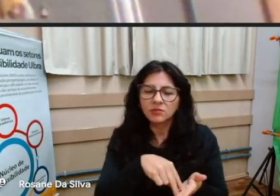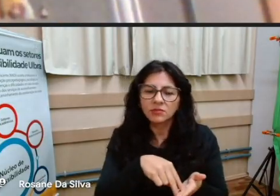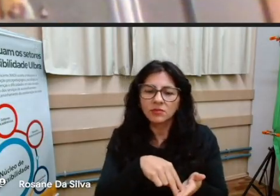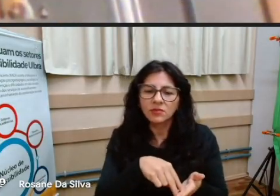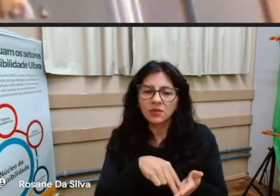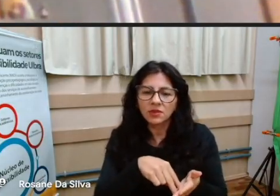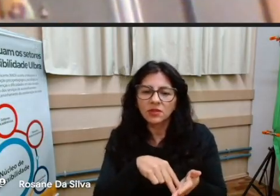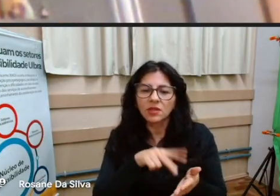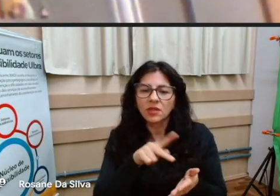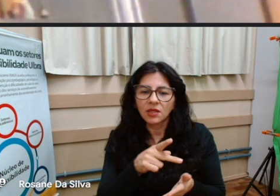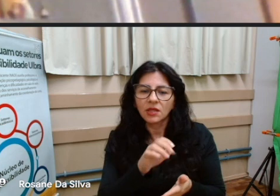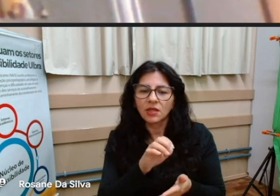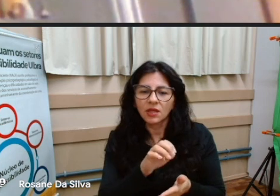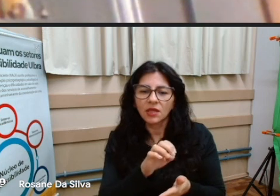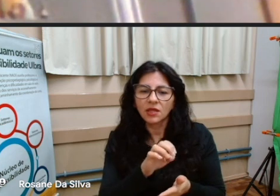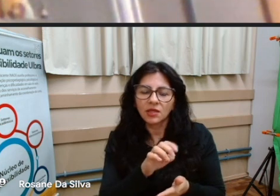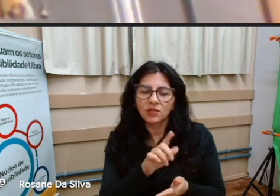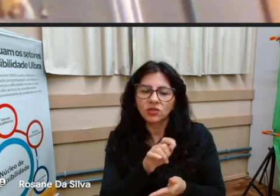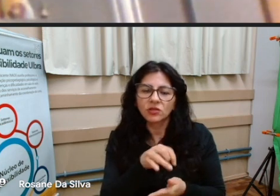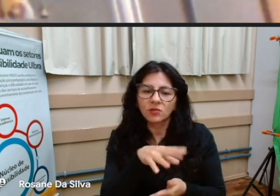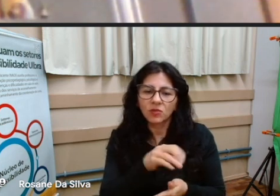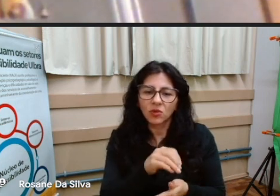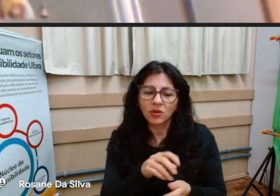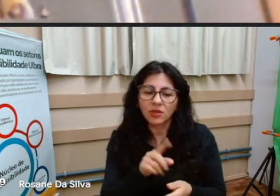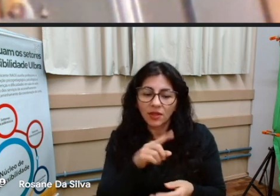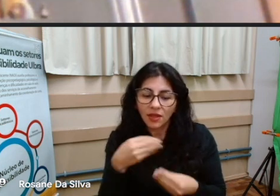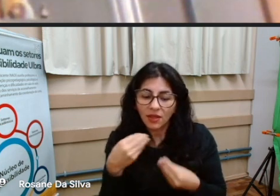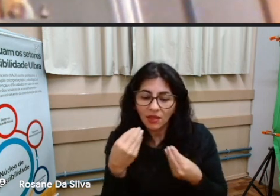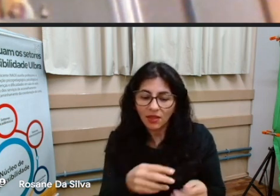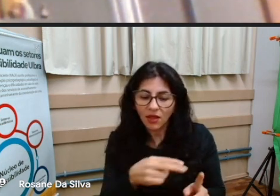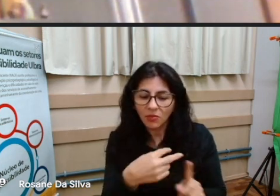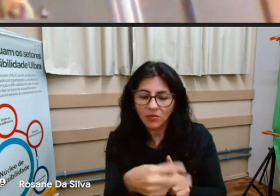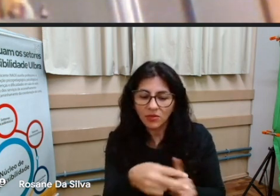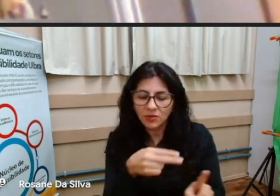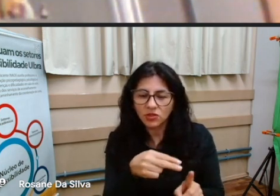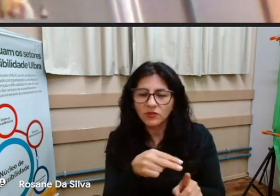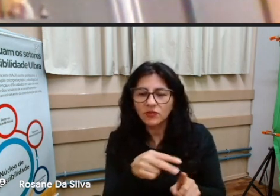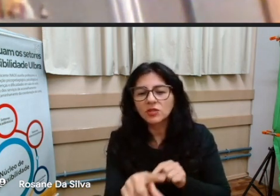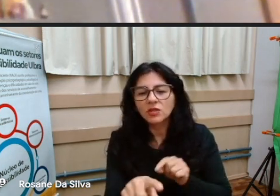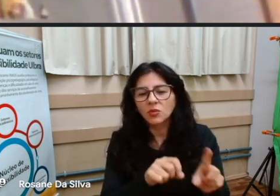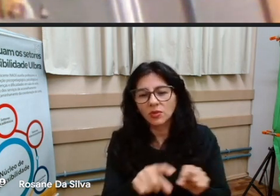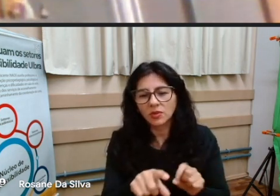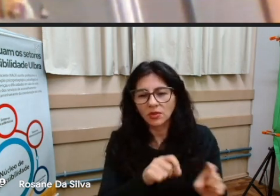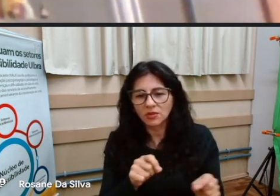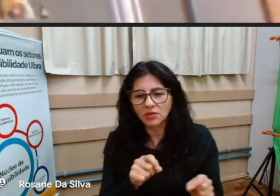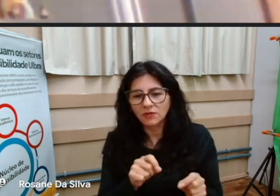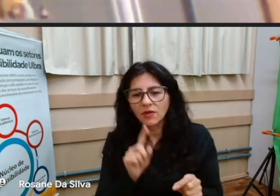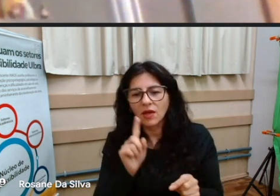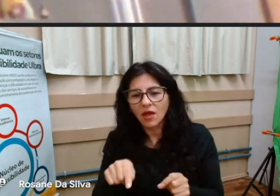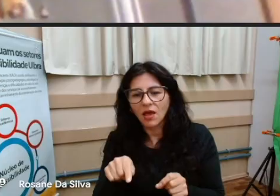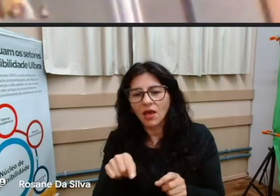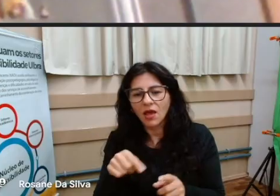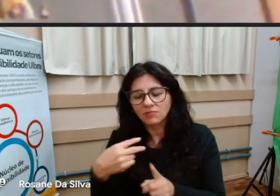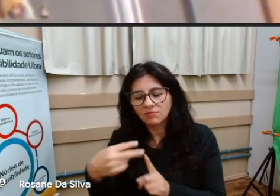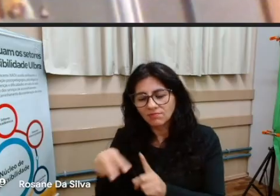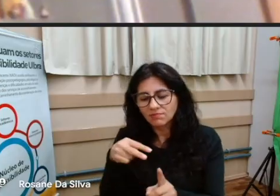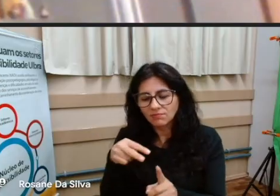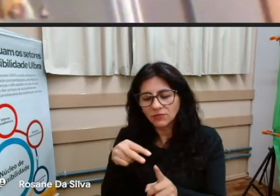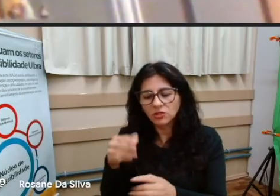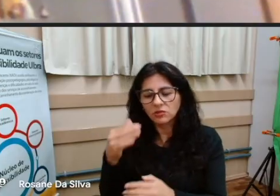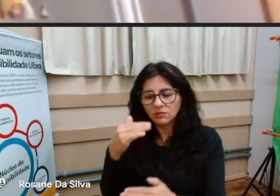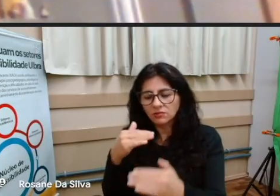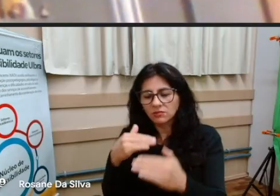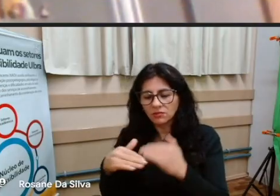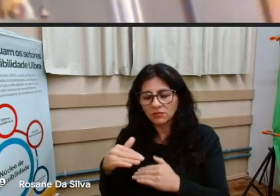eh hegemônicas eh e e te dá uma perspectiva de alternativa né uma perspectiva de